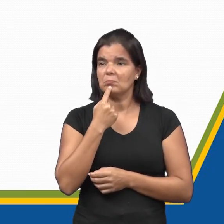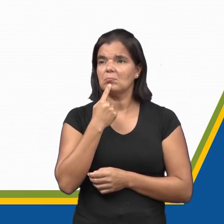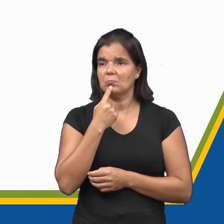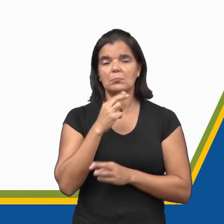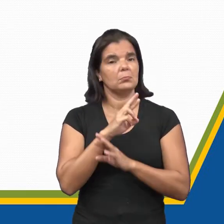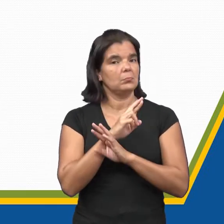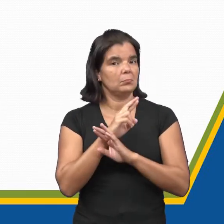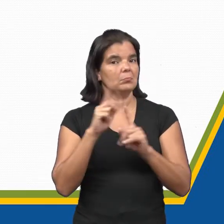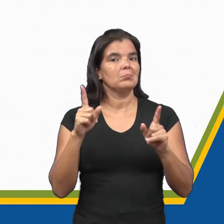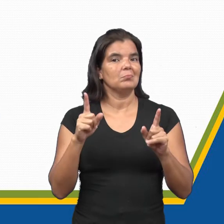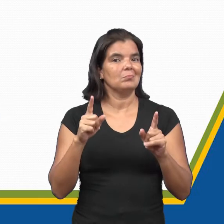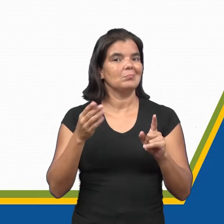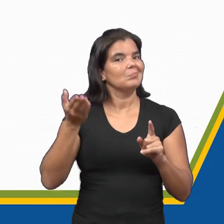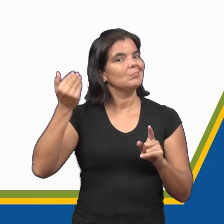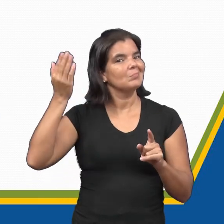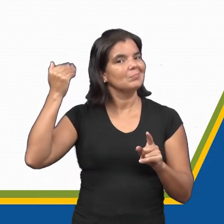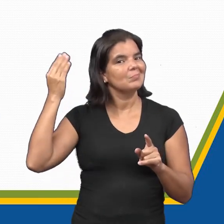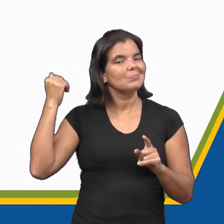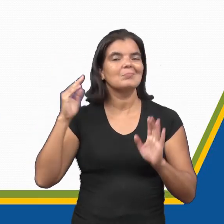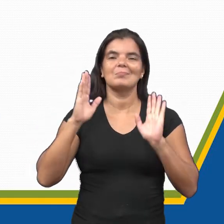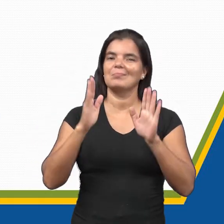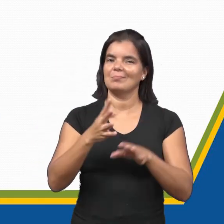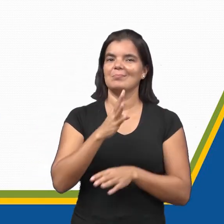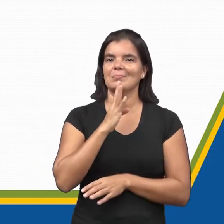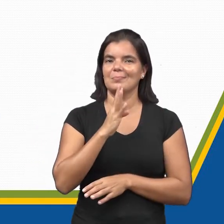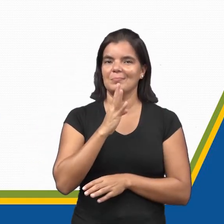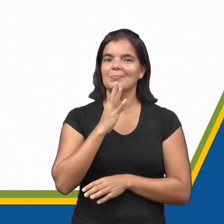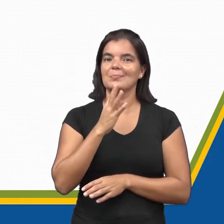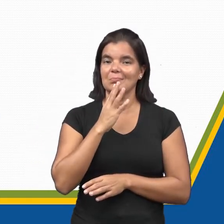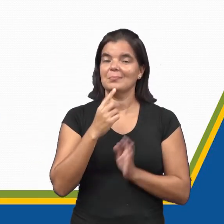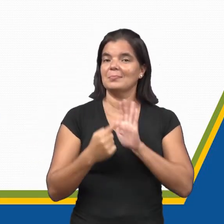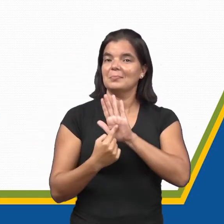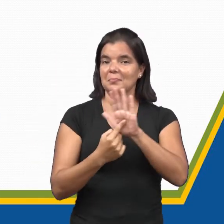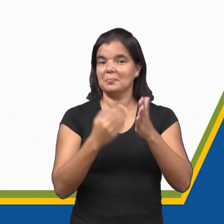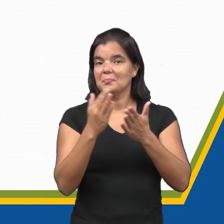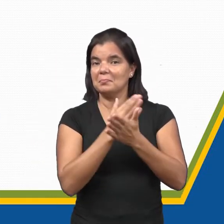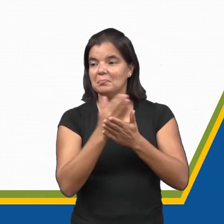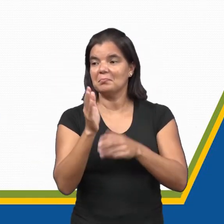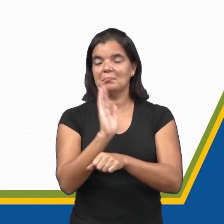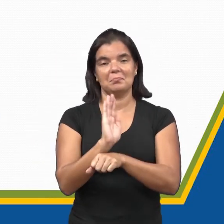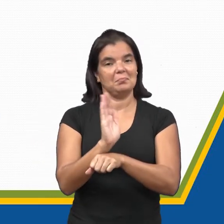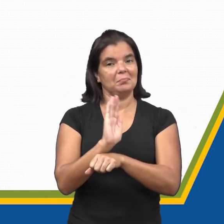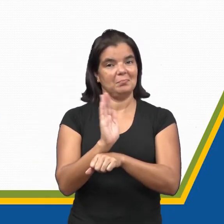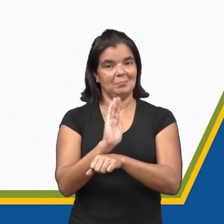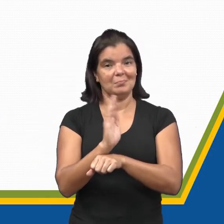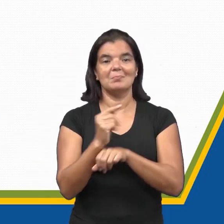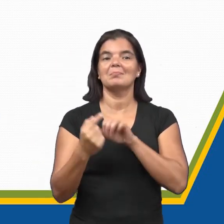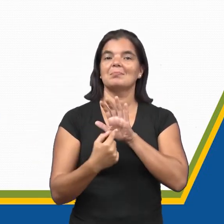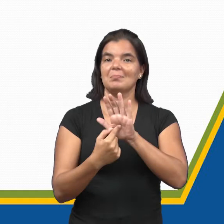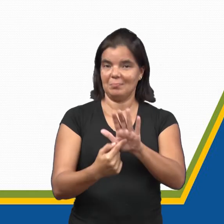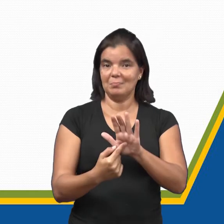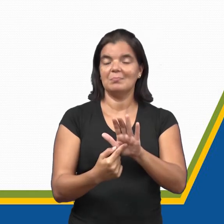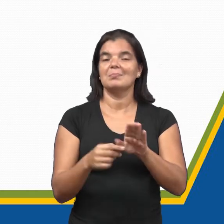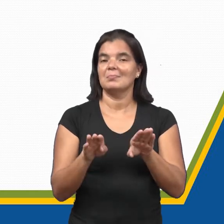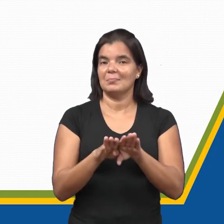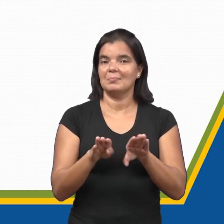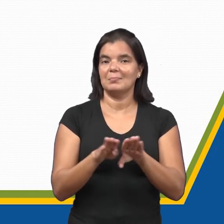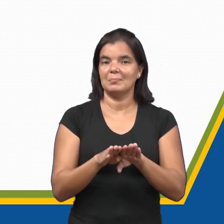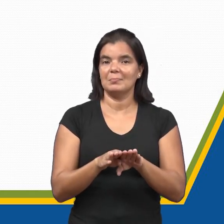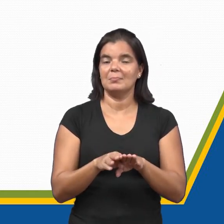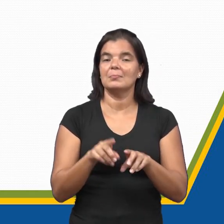bem diferentes daquelas pirâmides que a gente já conhece, que inclusive aparecem em alguns filmes, em algumas representações